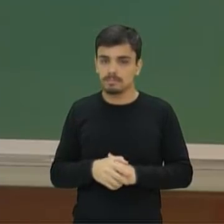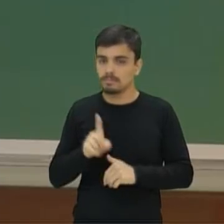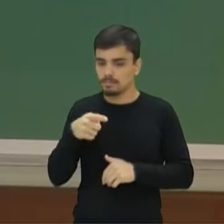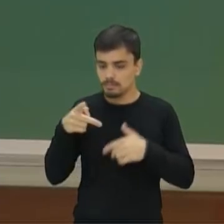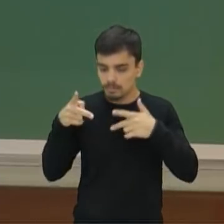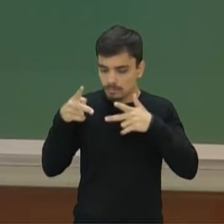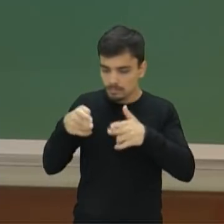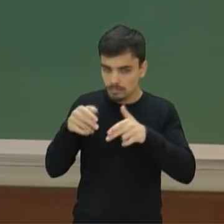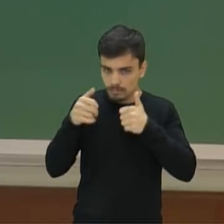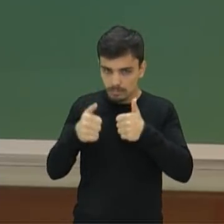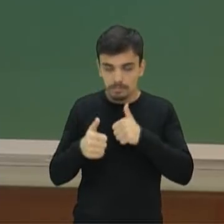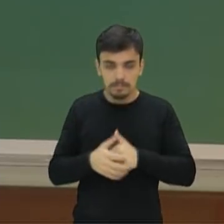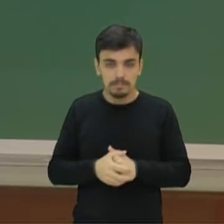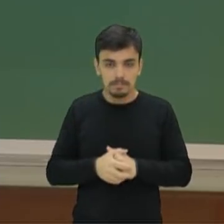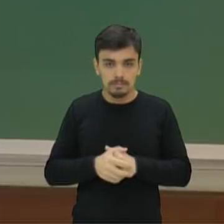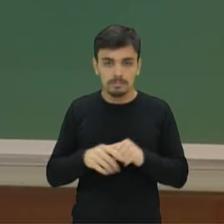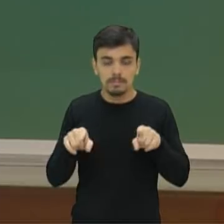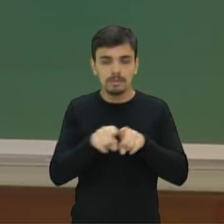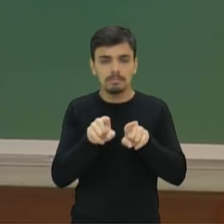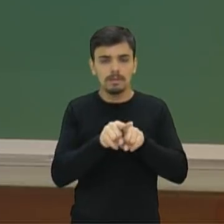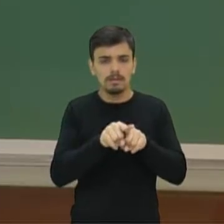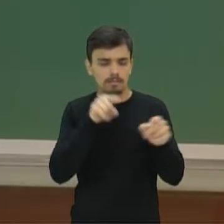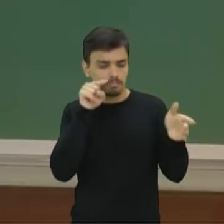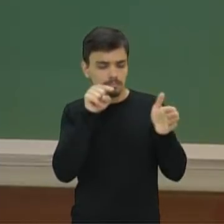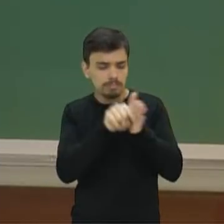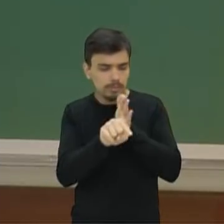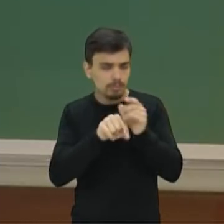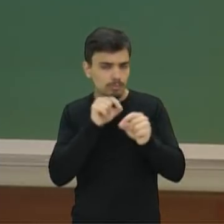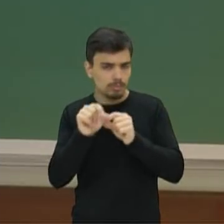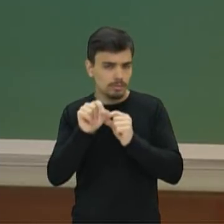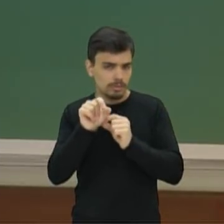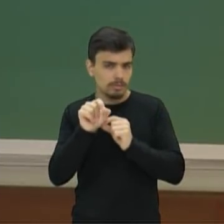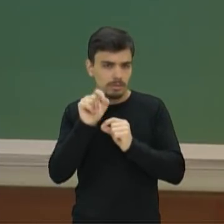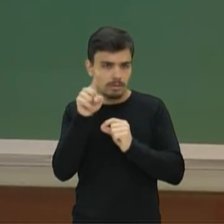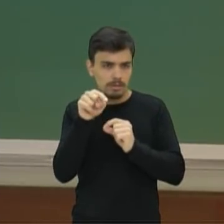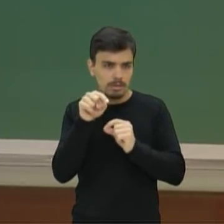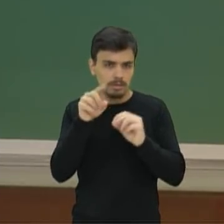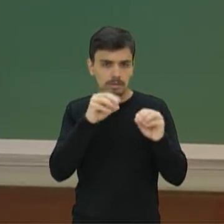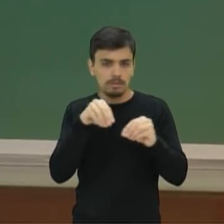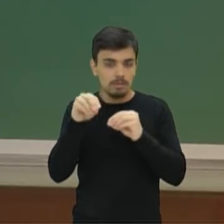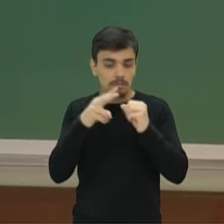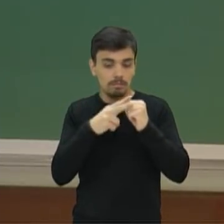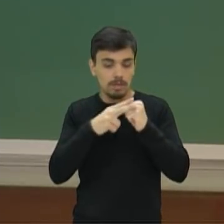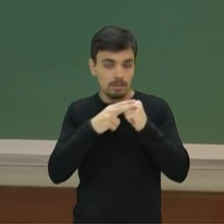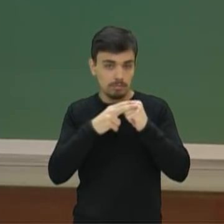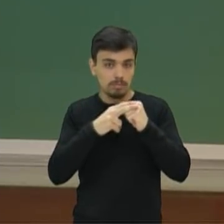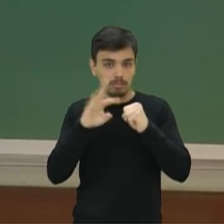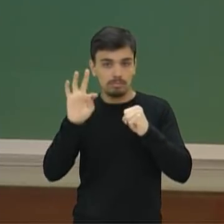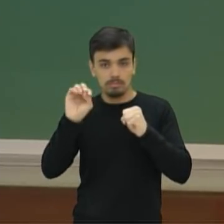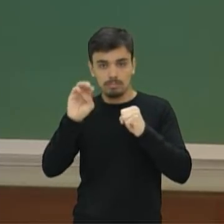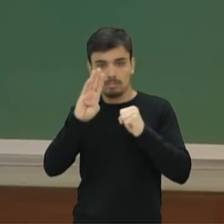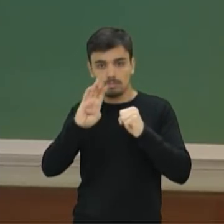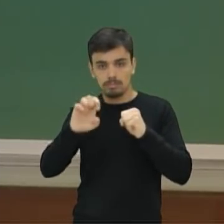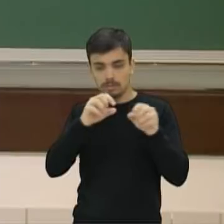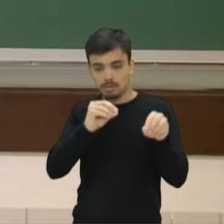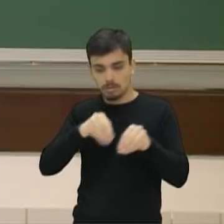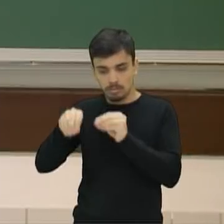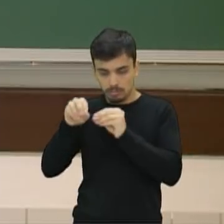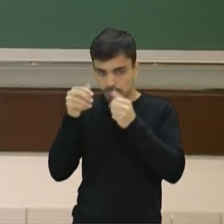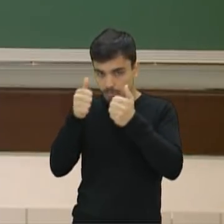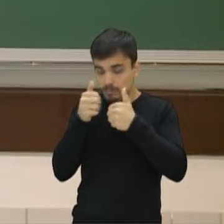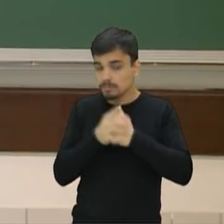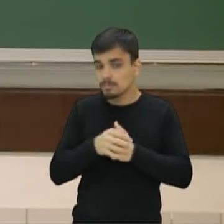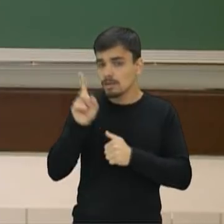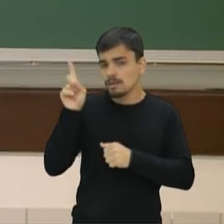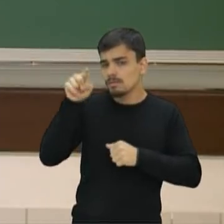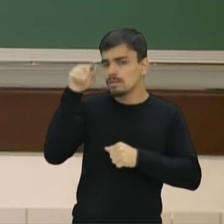coisa, coloquei o not. Na interrogativa, o que eu faço? Jogo o verbo to be para frente. Beleza? Tranquilo? Isso daqui,